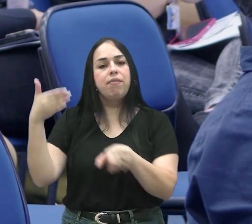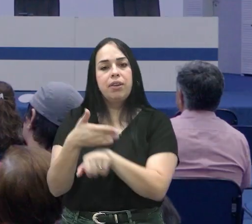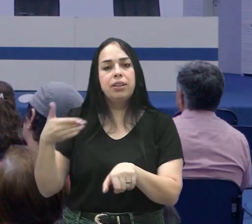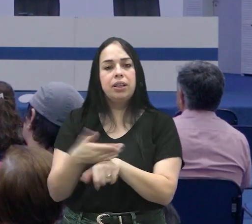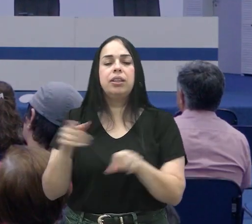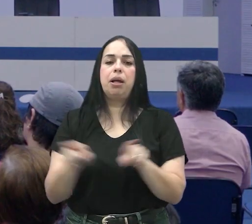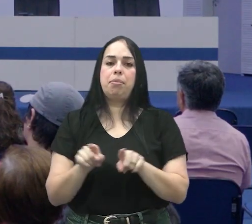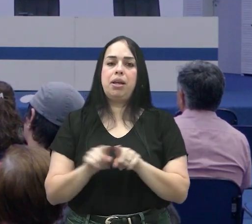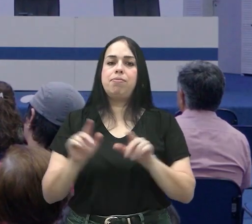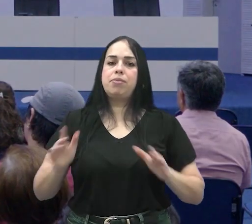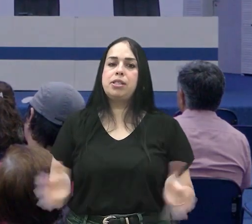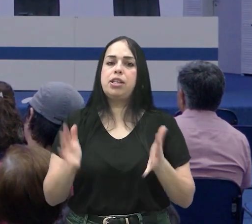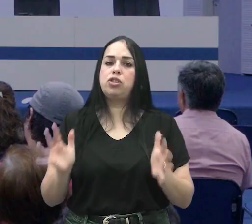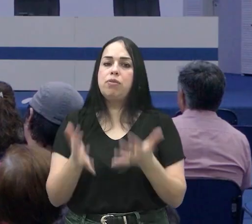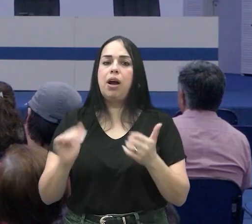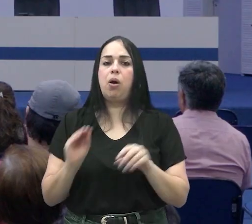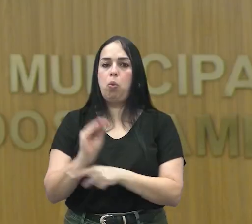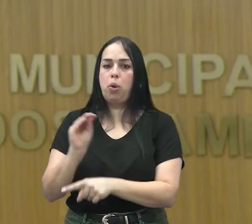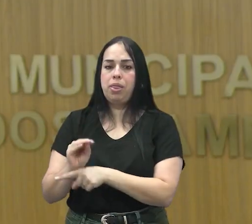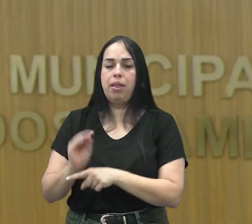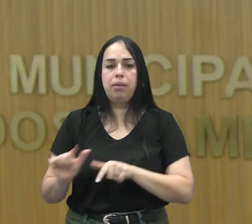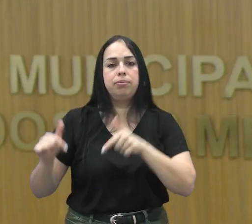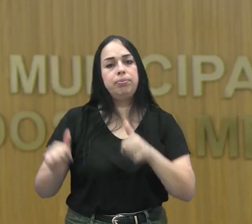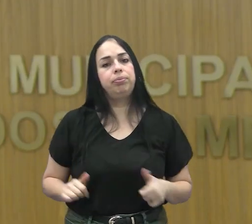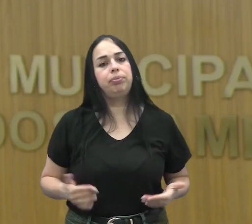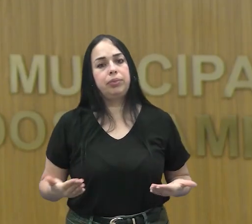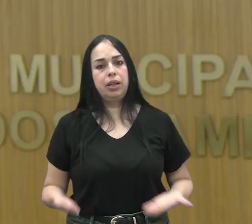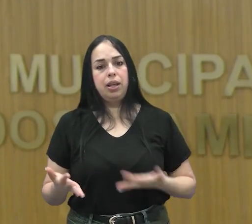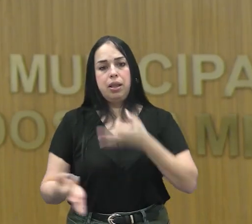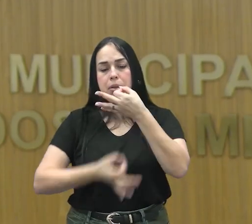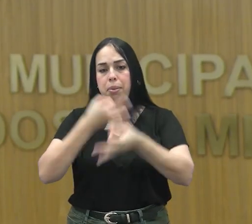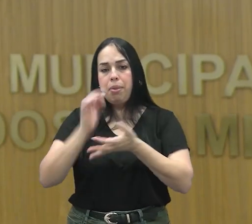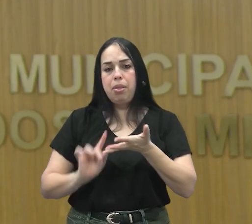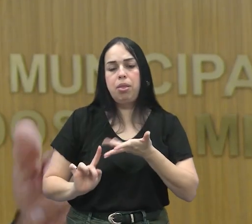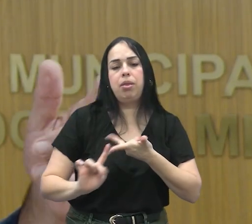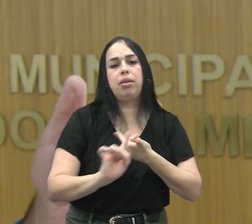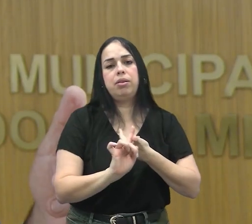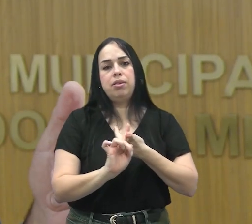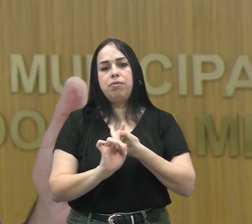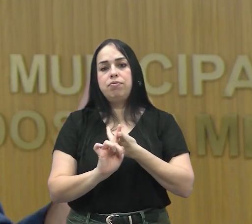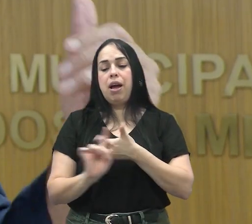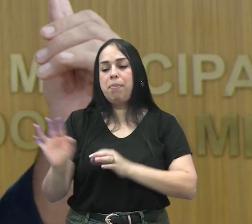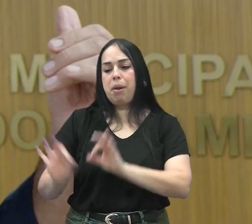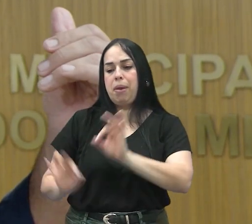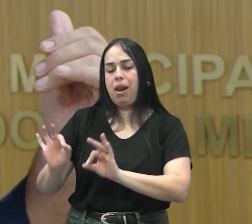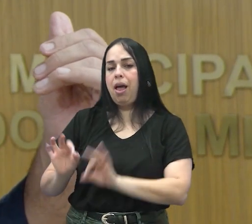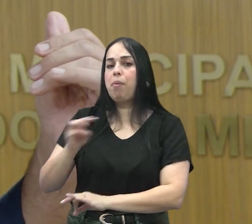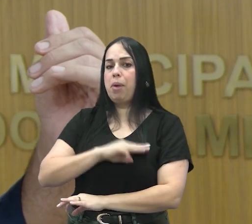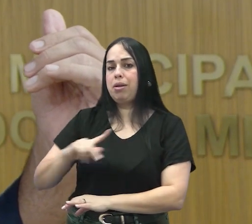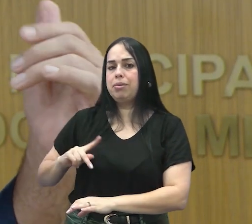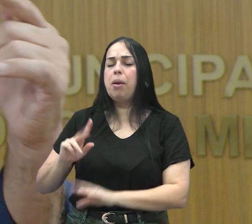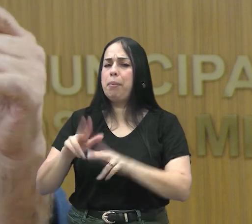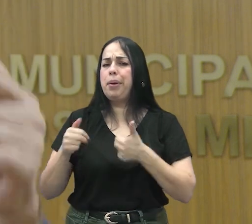audiências e que a Câmara também incentive essas ações. E essas sugestões é que vão balizar os próximos passos do Ministério